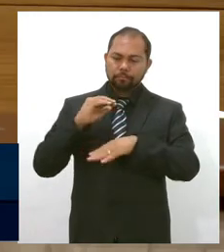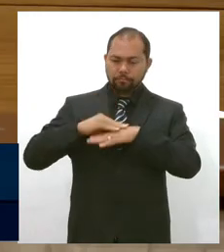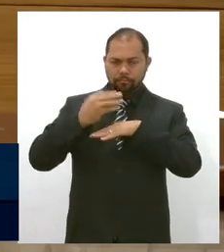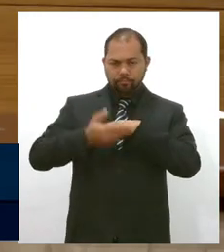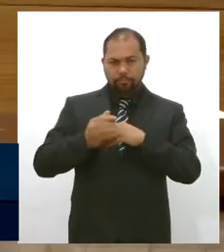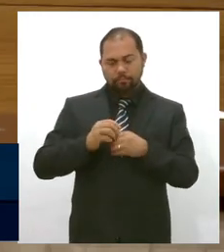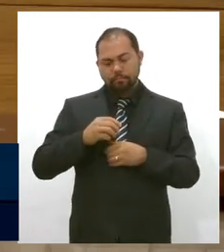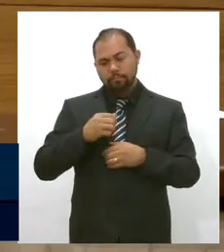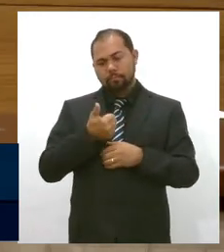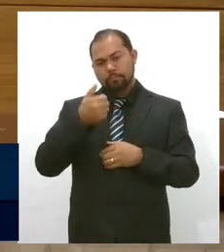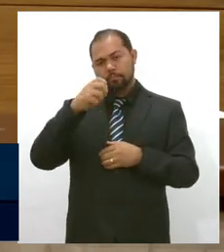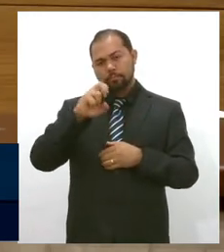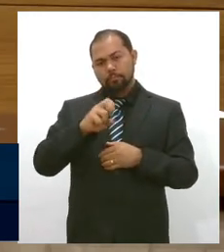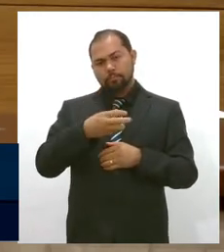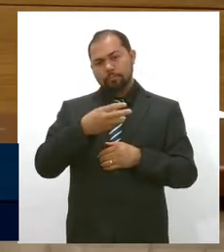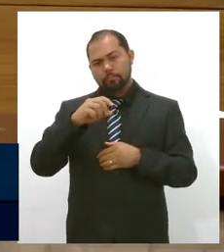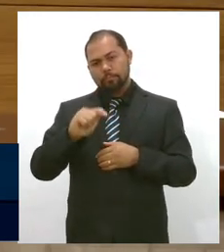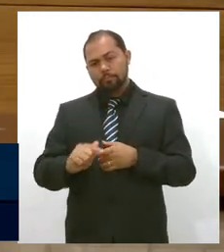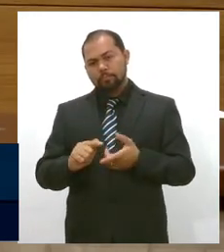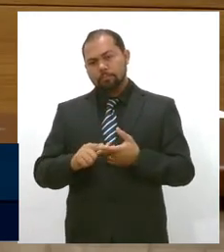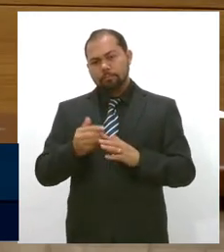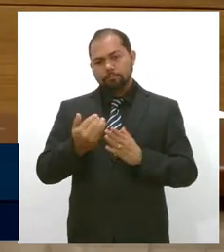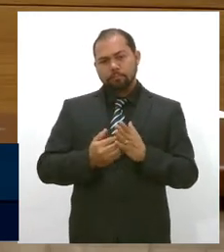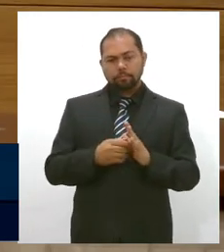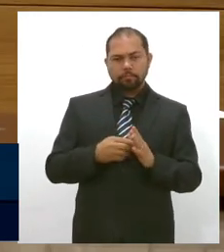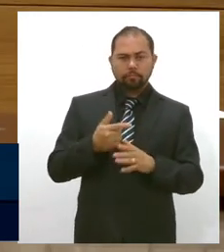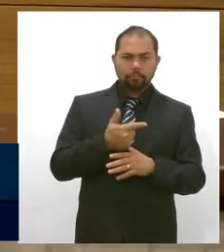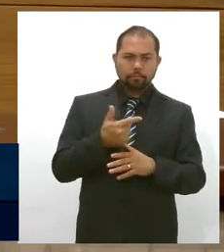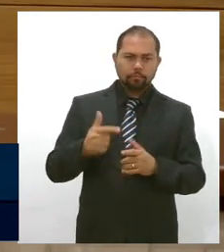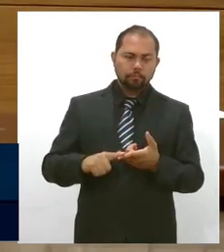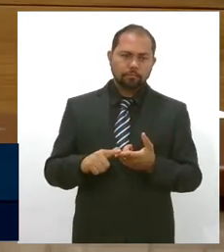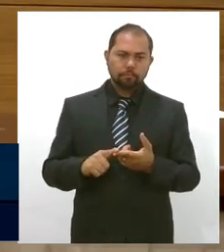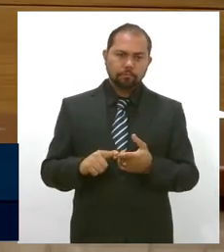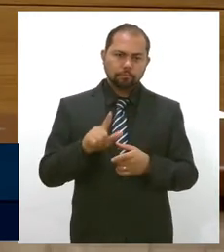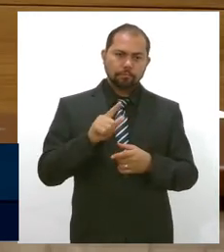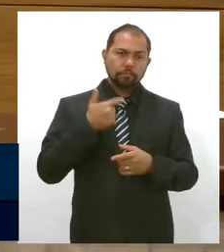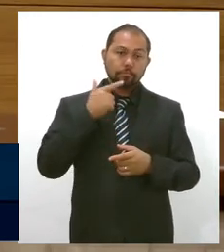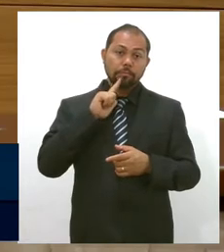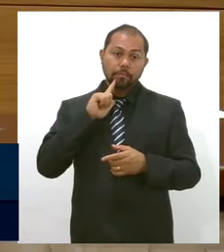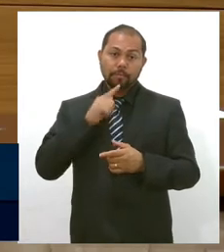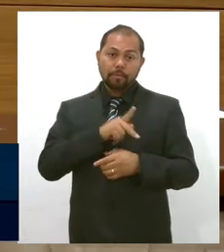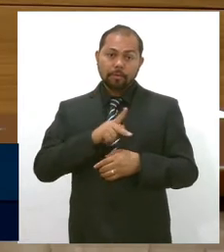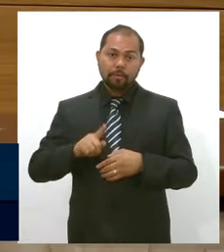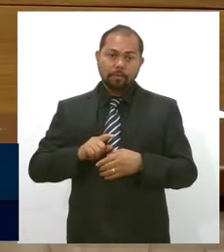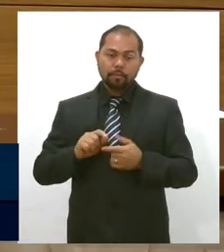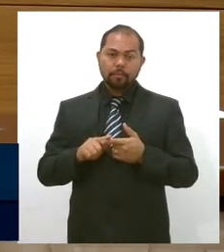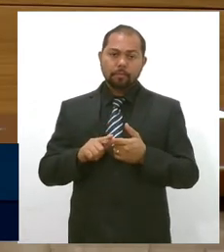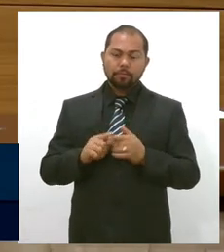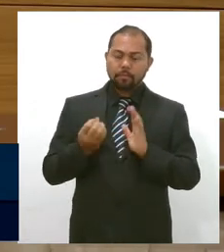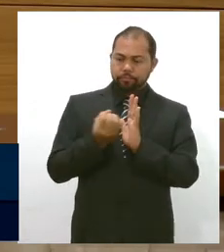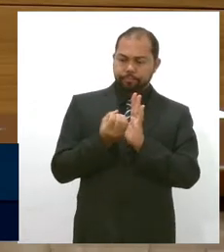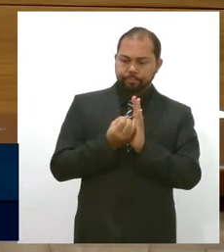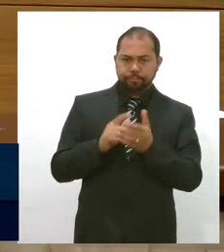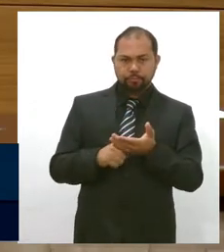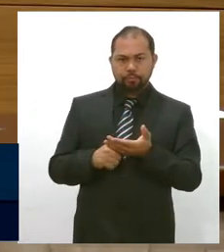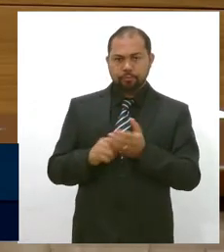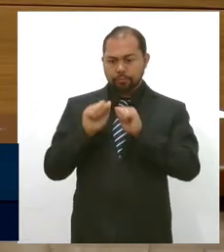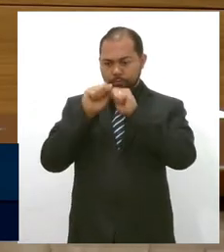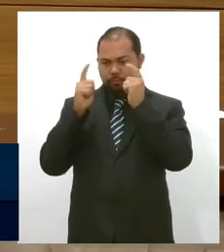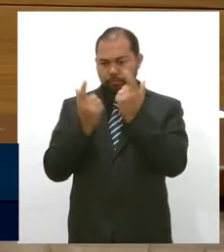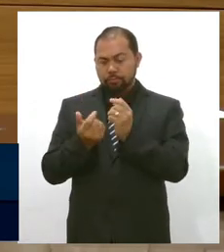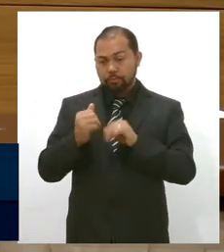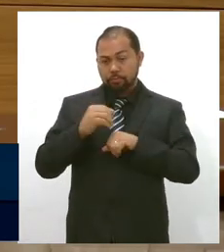1537/2022. Excelentíssimo senhor Luciano Bispo de Lima, presidente da LESE. Assunto, ofício da Assembleia Legislativa, comunicando a Vossa Excelência, realização